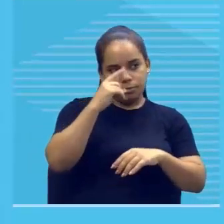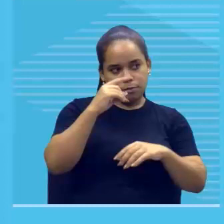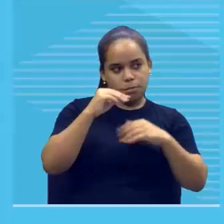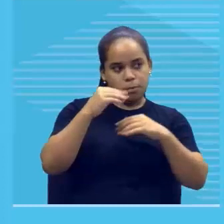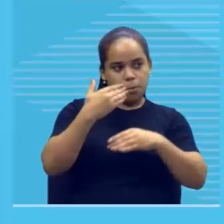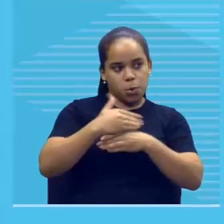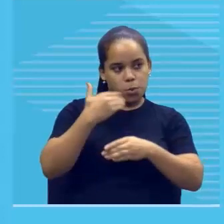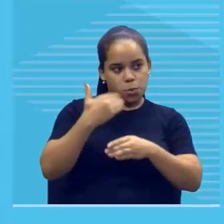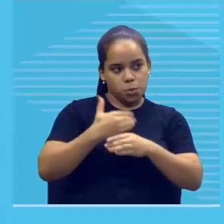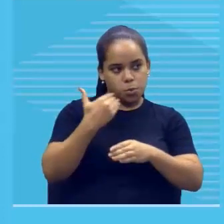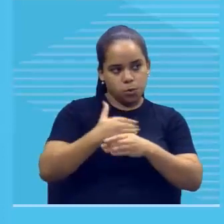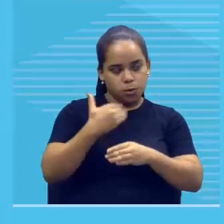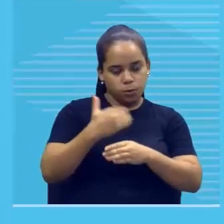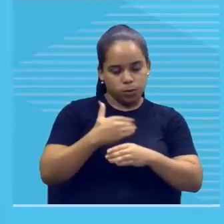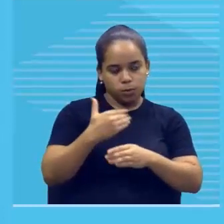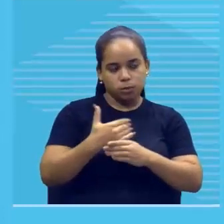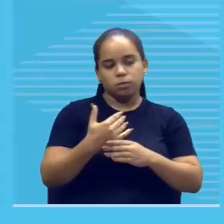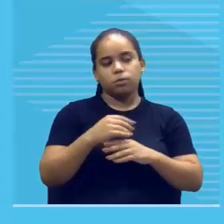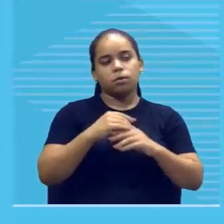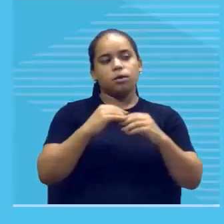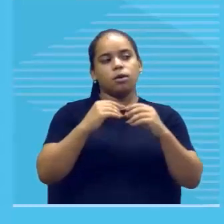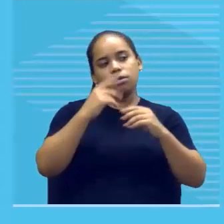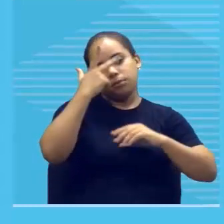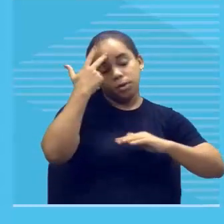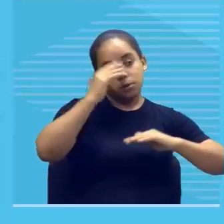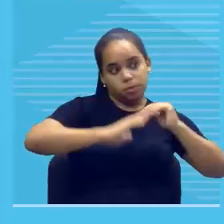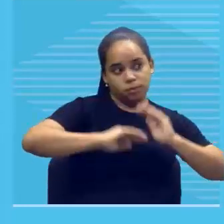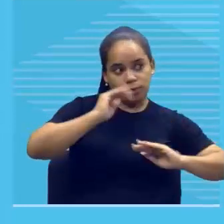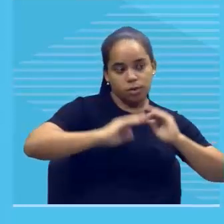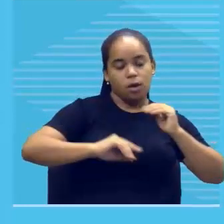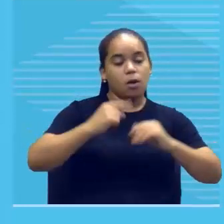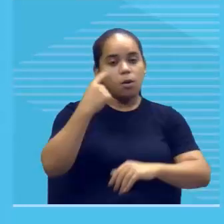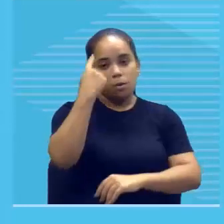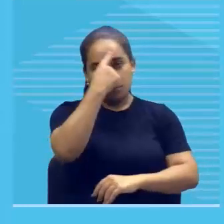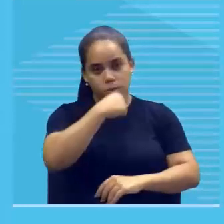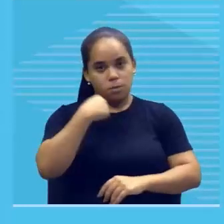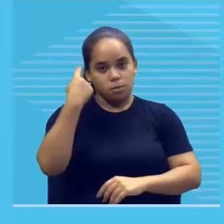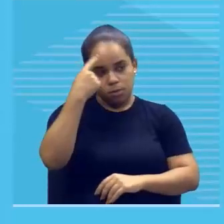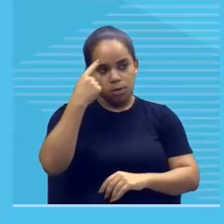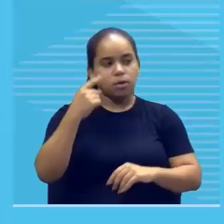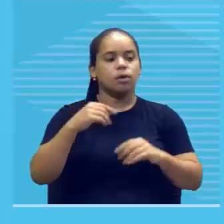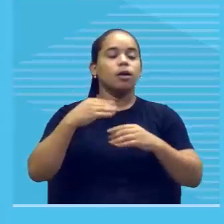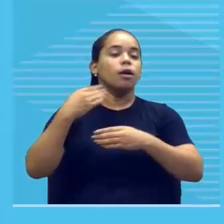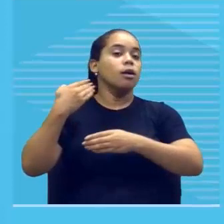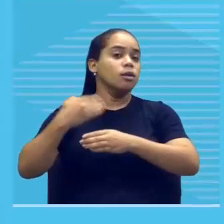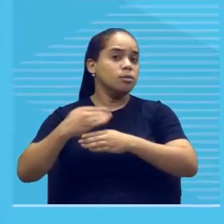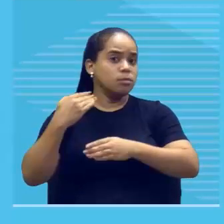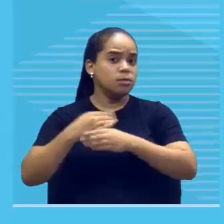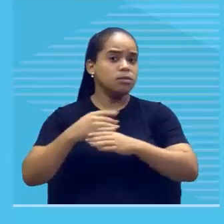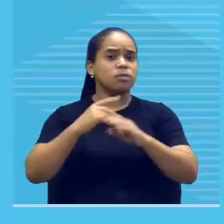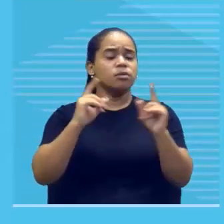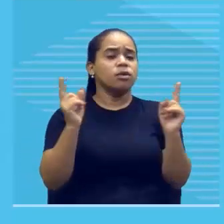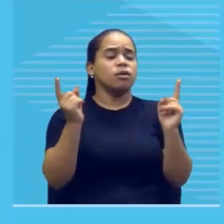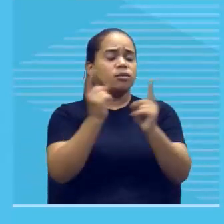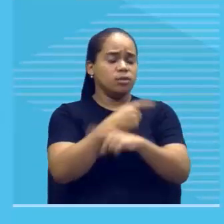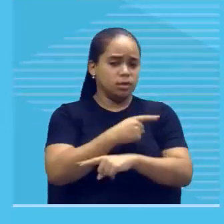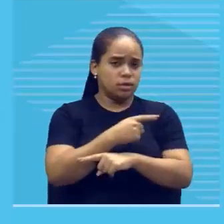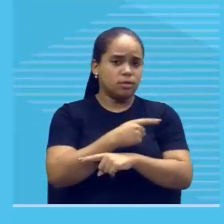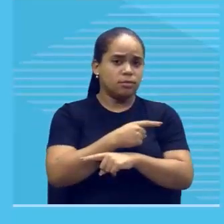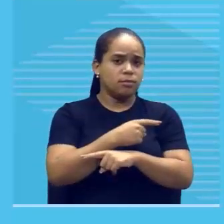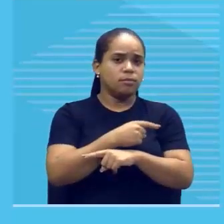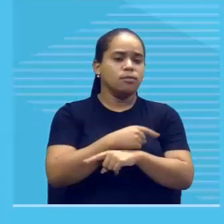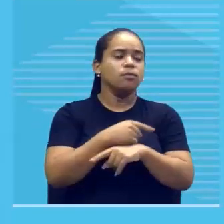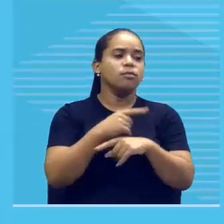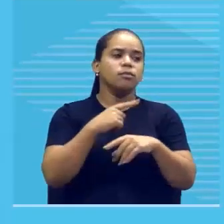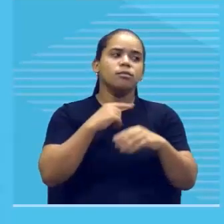Operários e horas é inversamente proporcional a dias e muro é diretamente Então